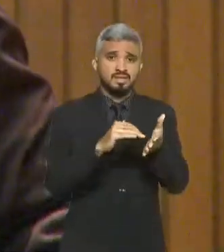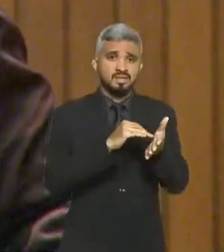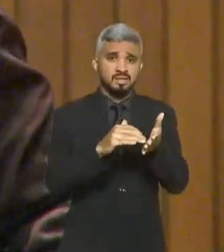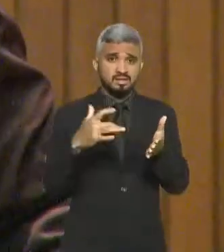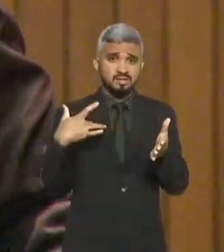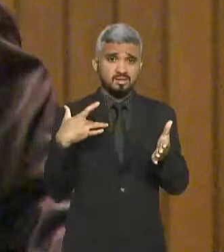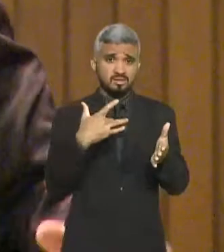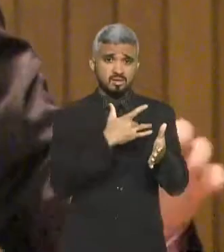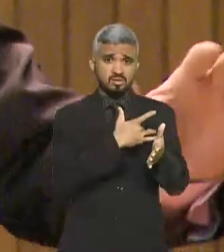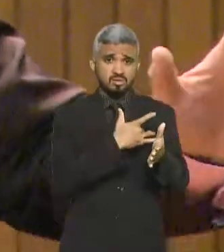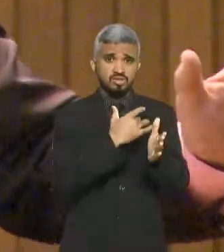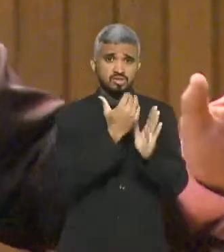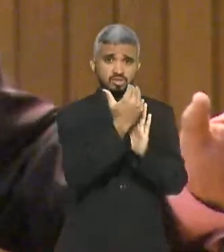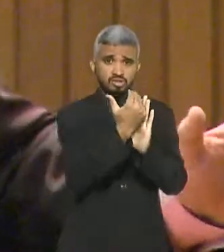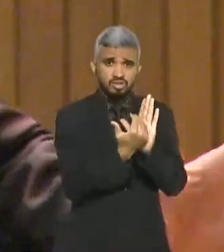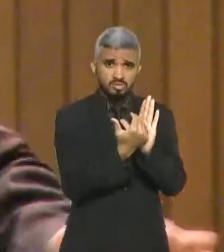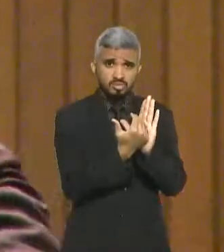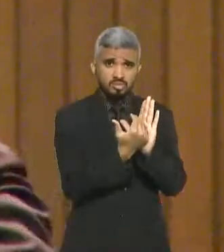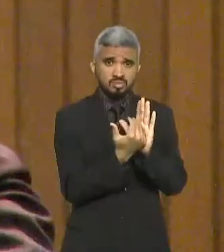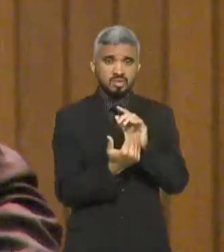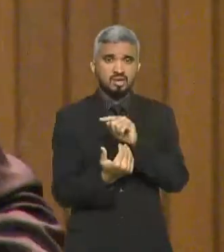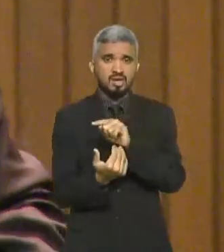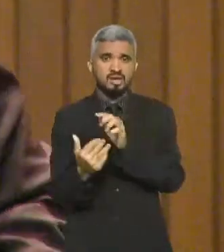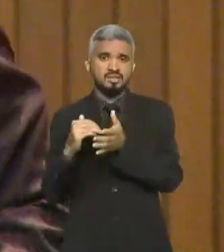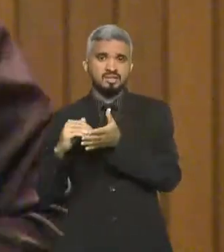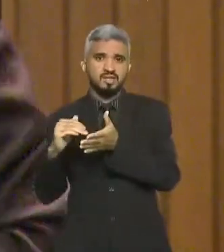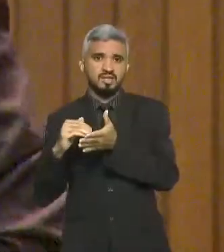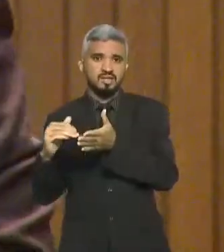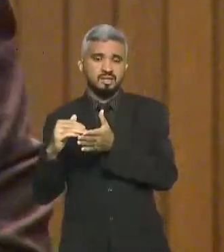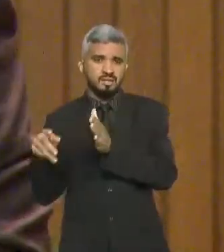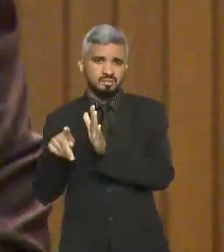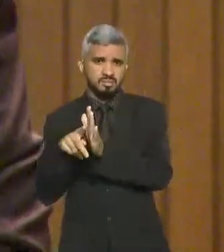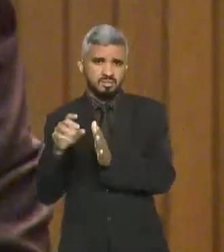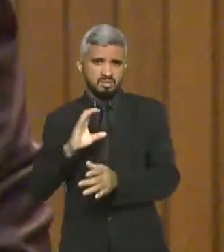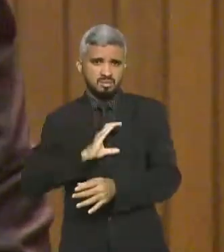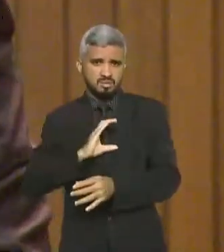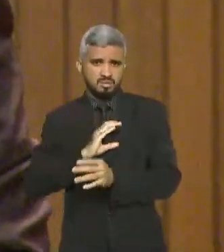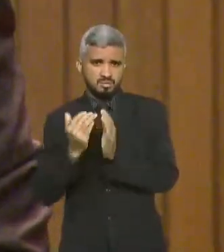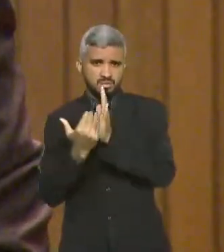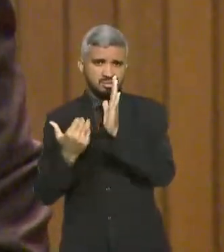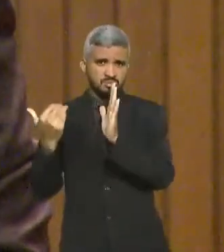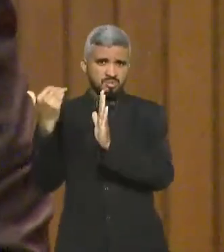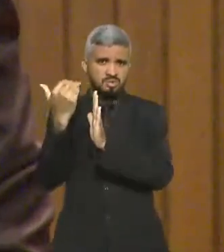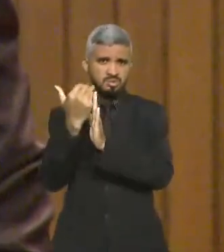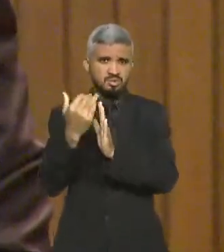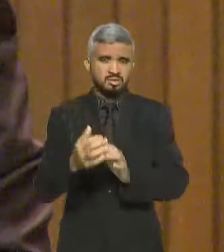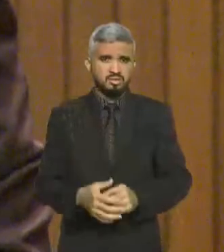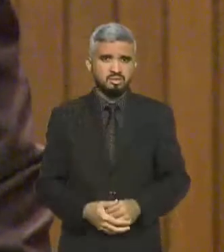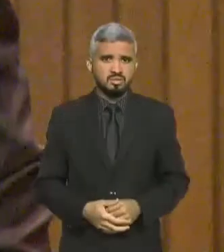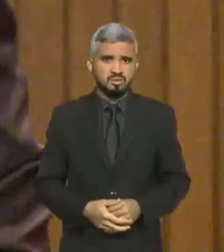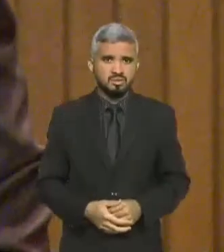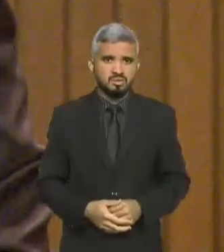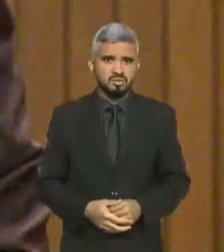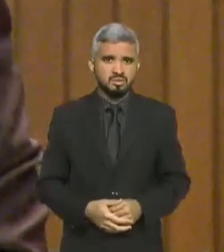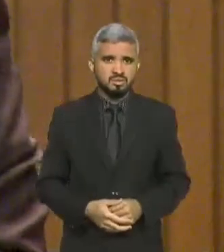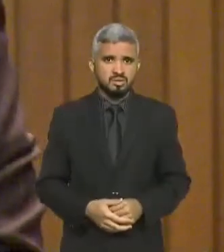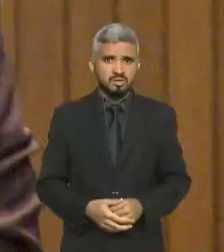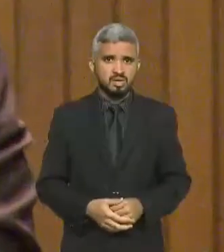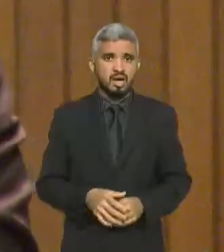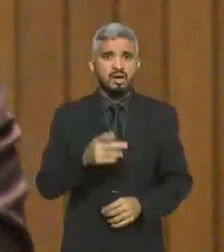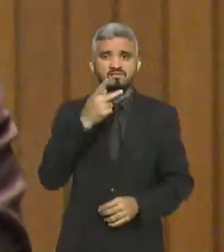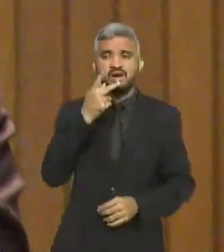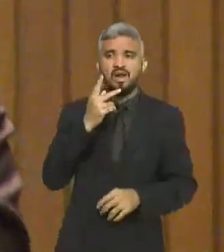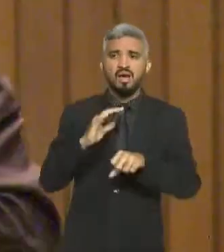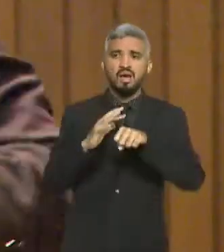orçamento. Ah, mas é porque a pandemia acabou, mas os investimentos da pandemia na prevenção devem